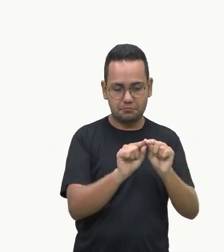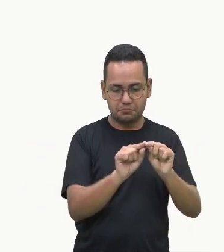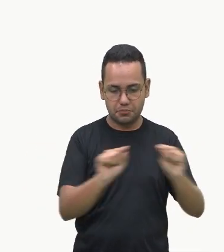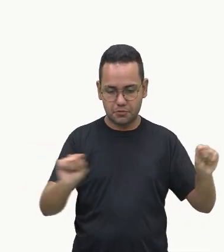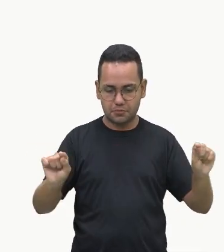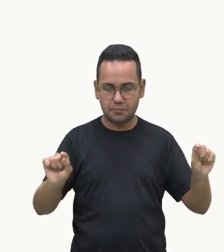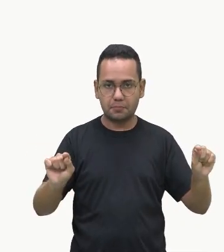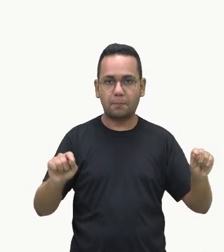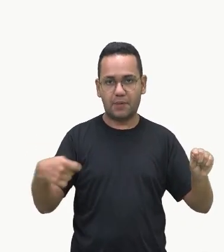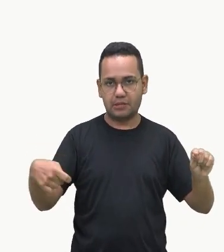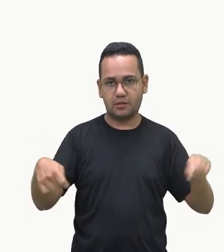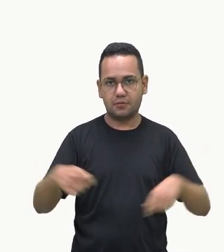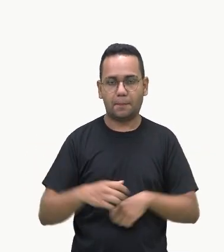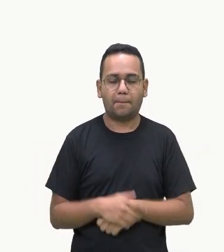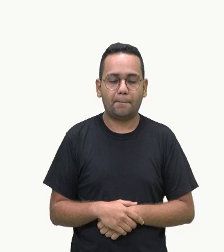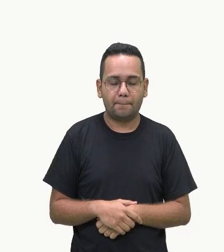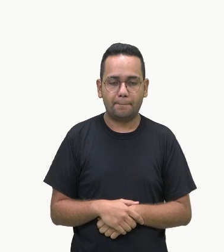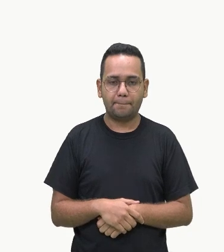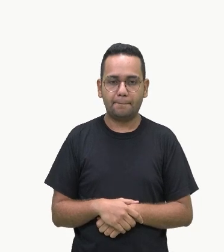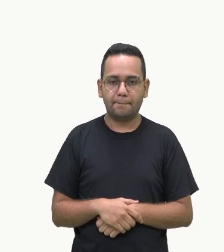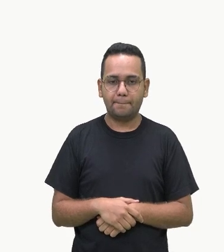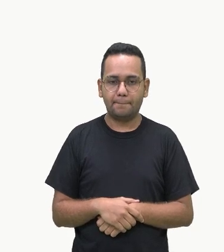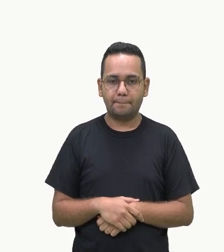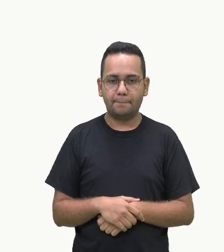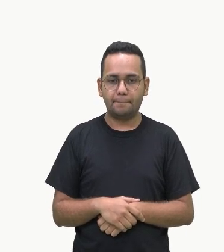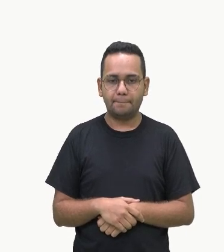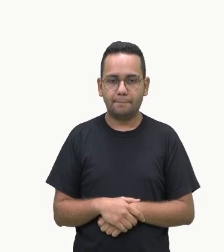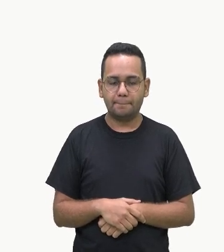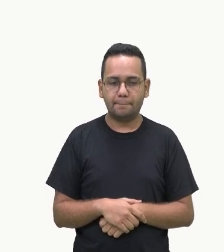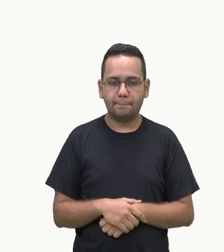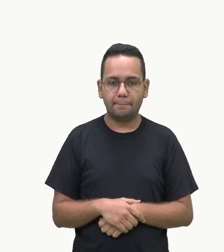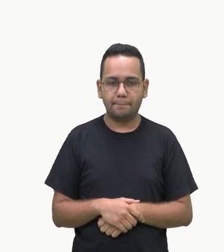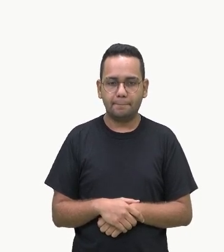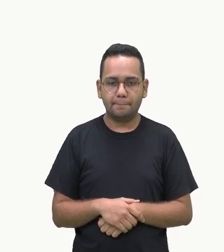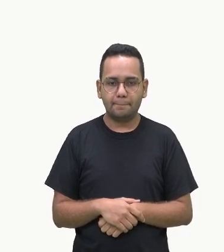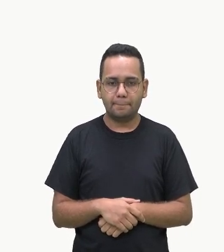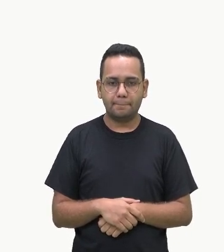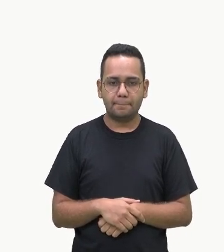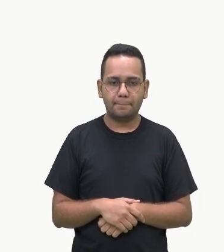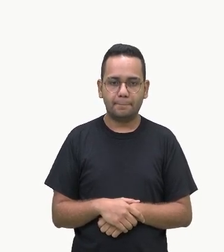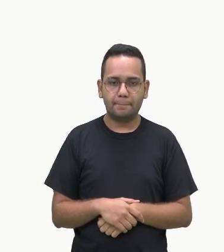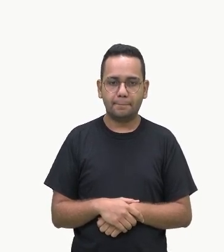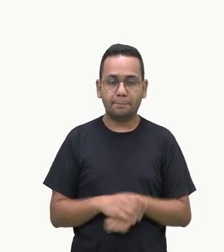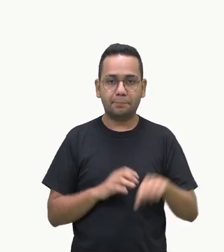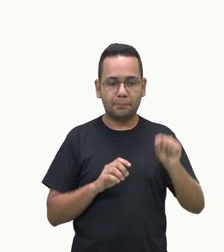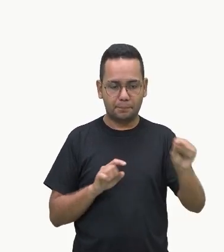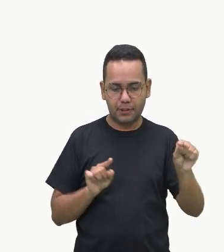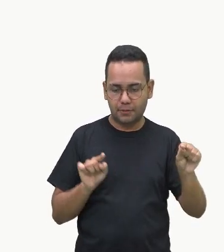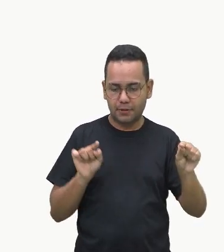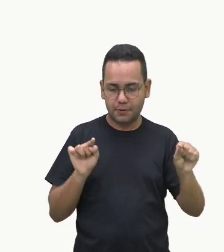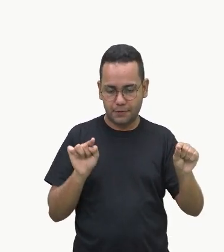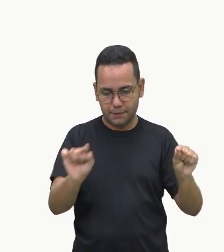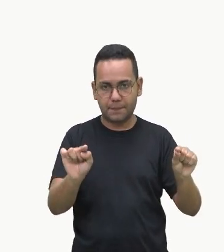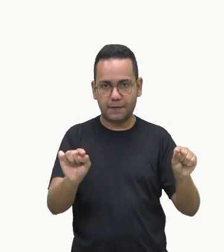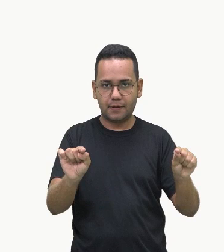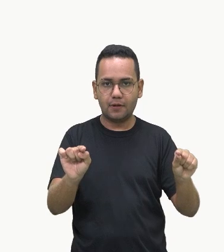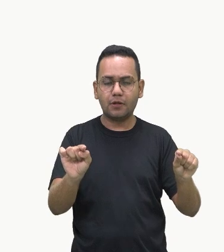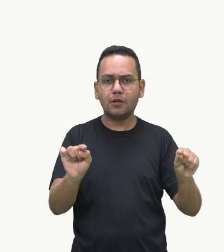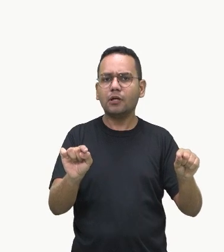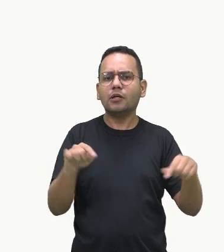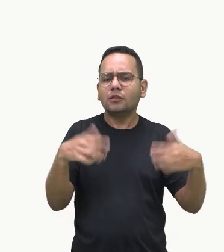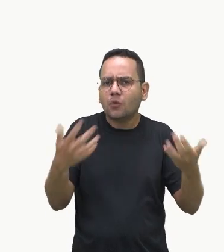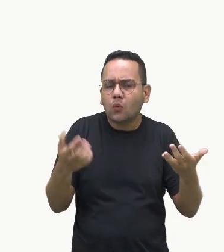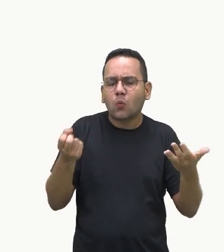quadrado, desse polígono. Em quantos pontos diferentes essa reta aí tocou o